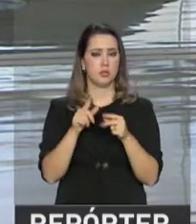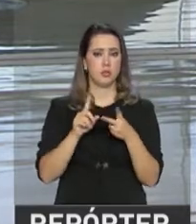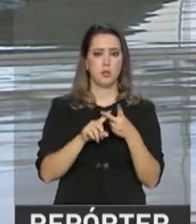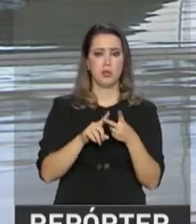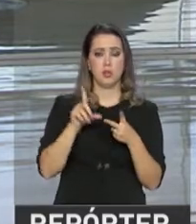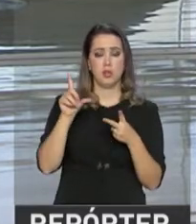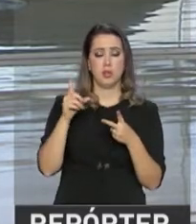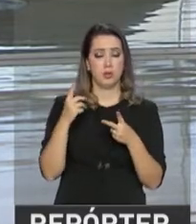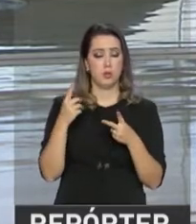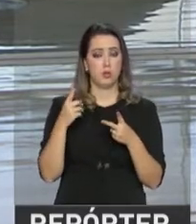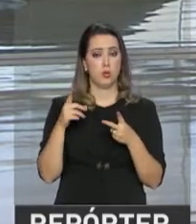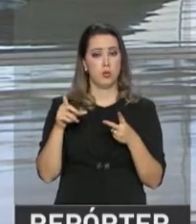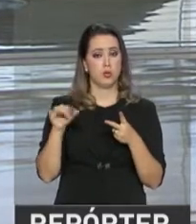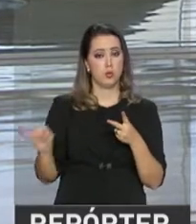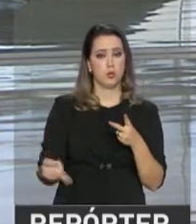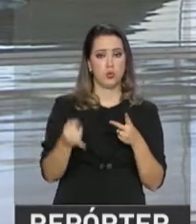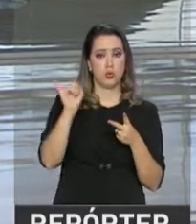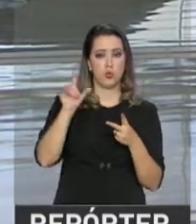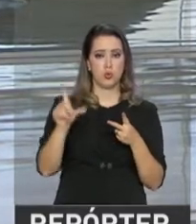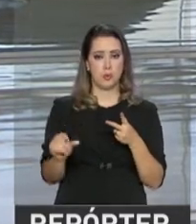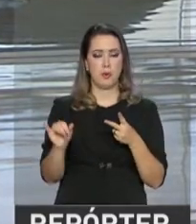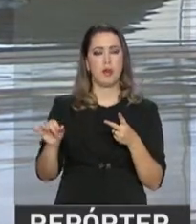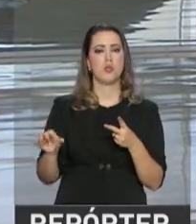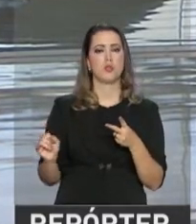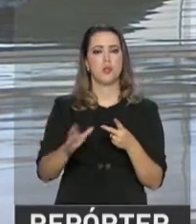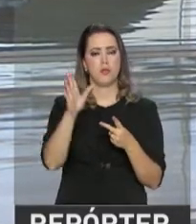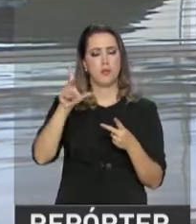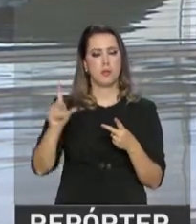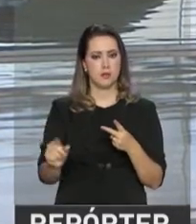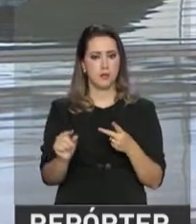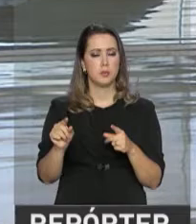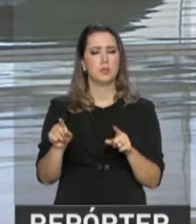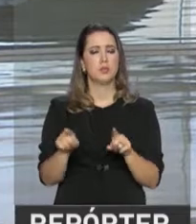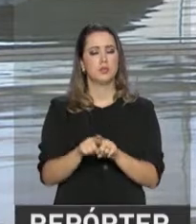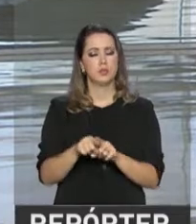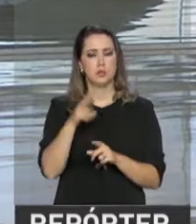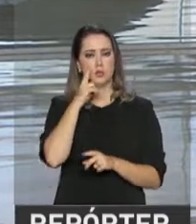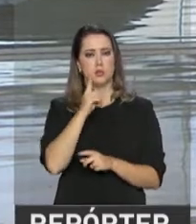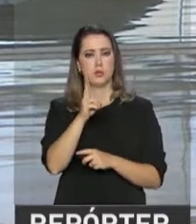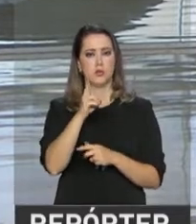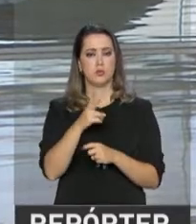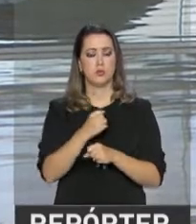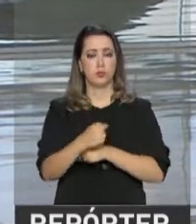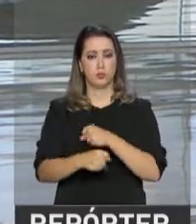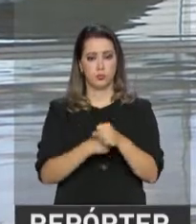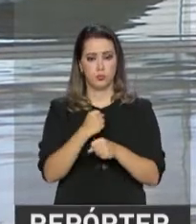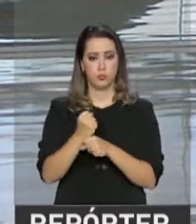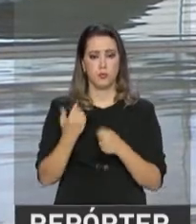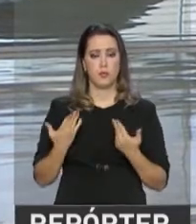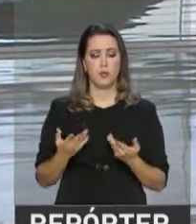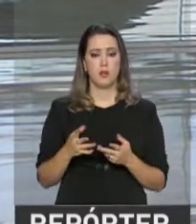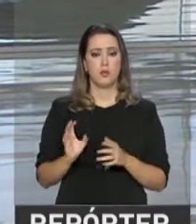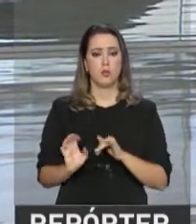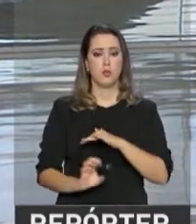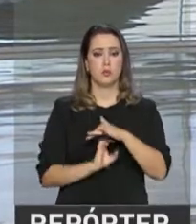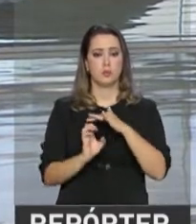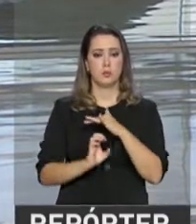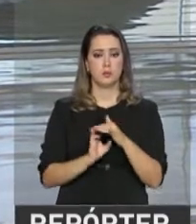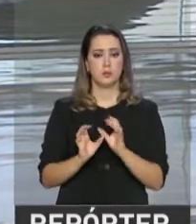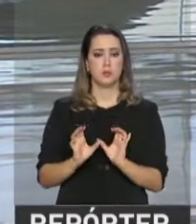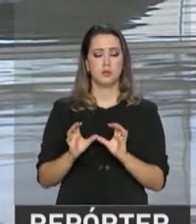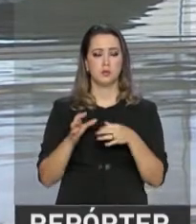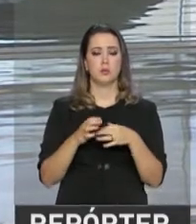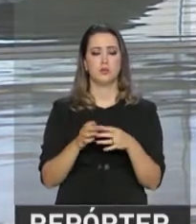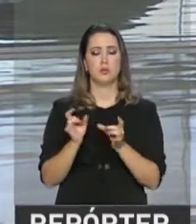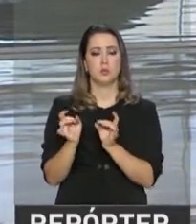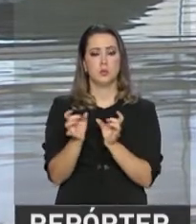taxas de juros e inflação observadas no decorrer de 2017 os empresários do setor do comércio